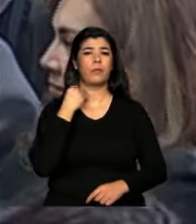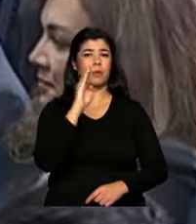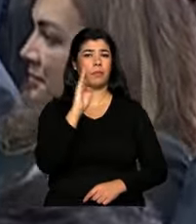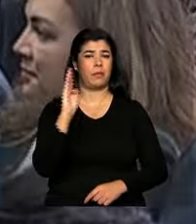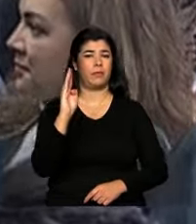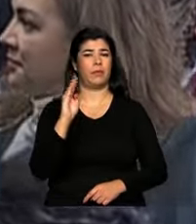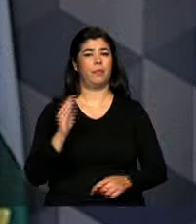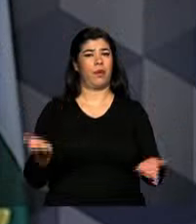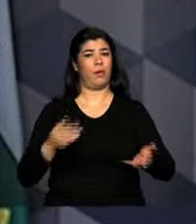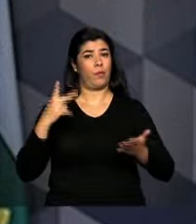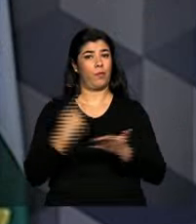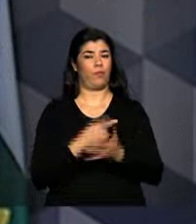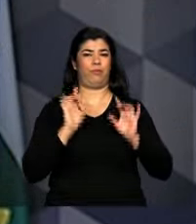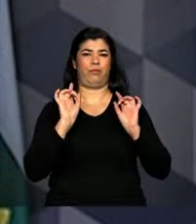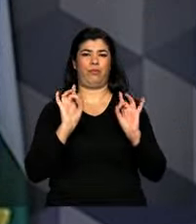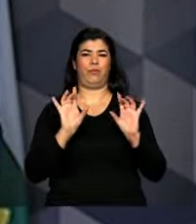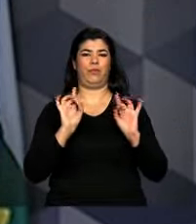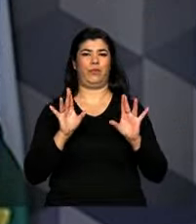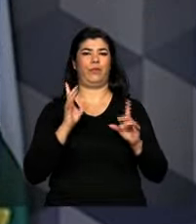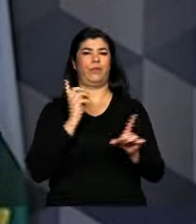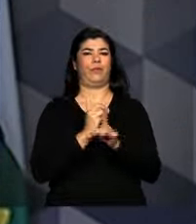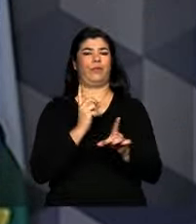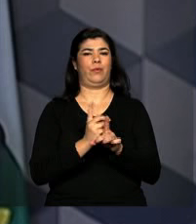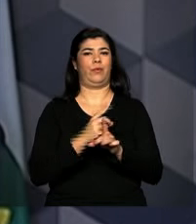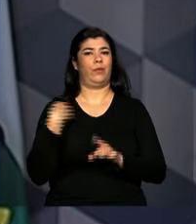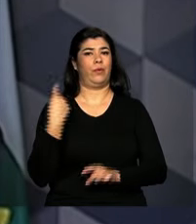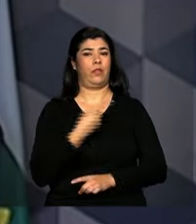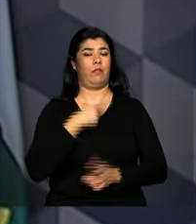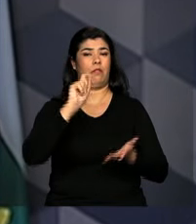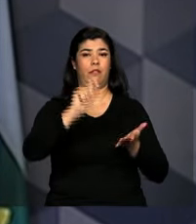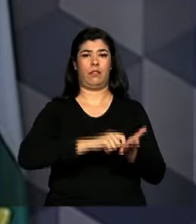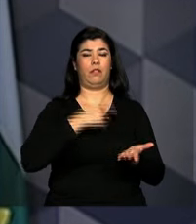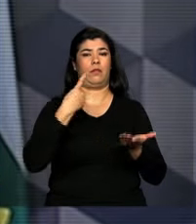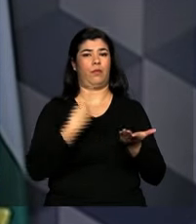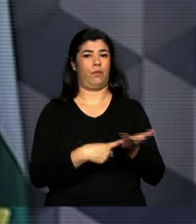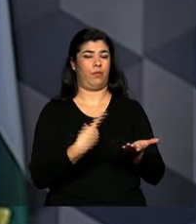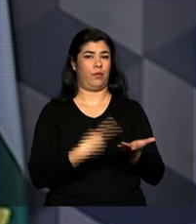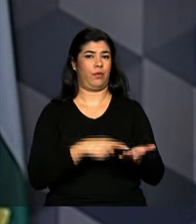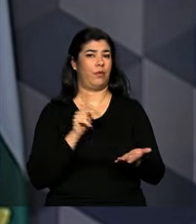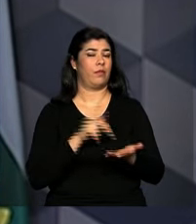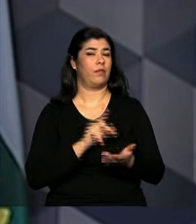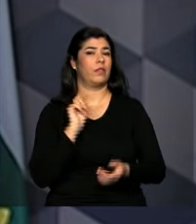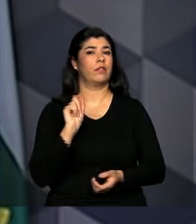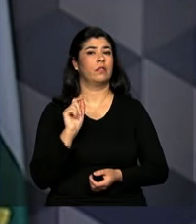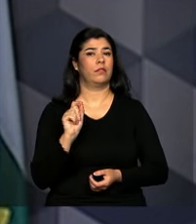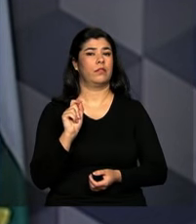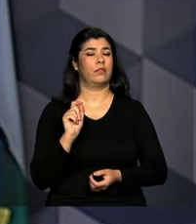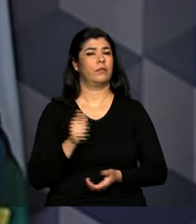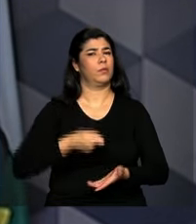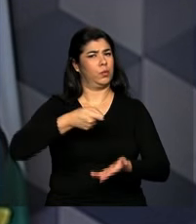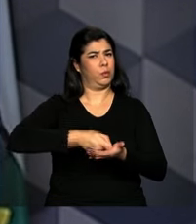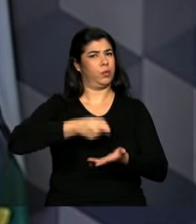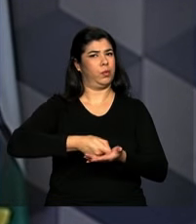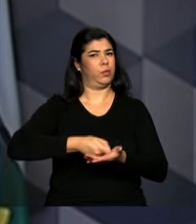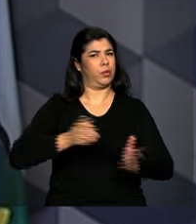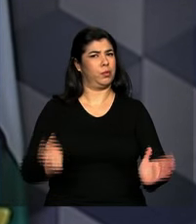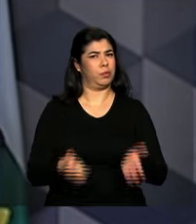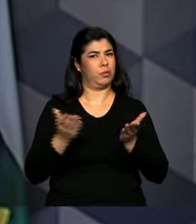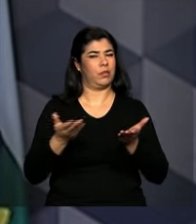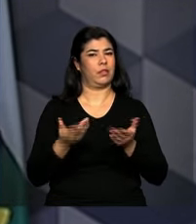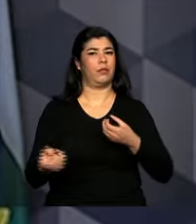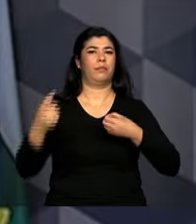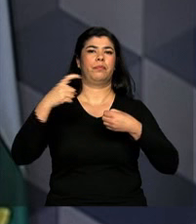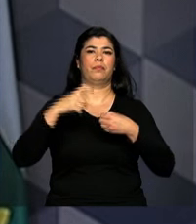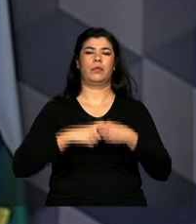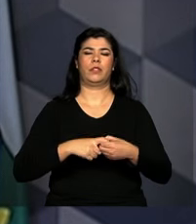especial em que nós assinamos um acordo que, na verdade, reforça uma